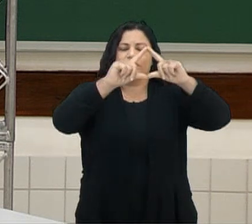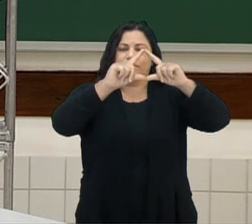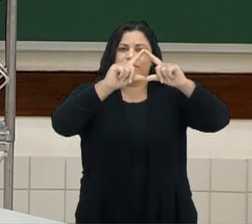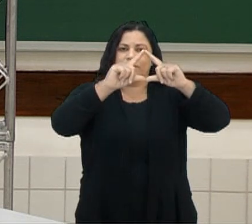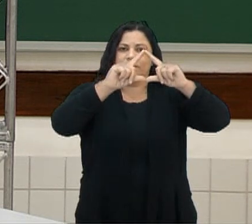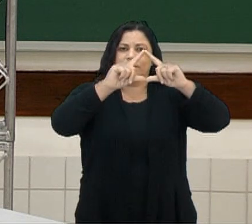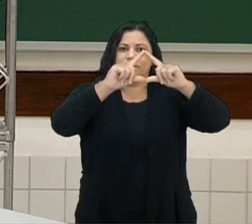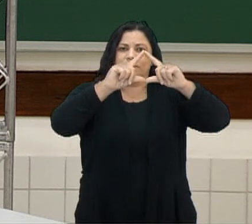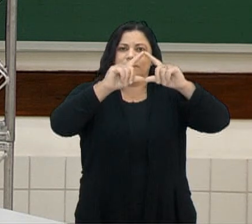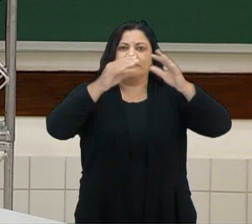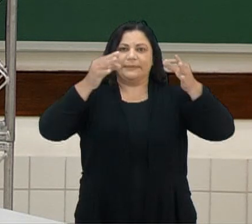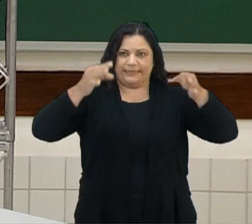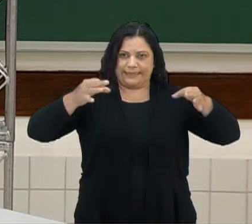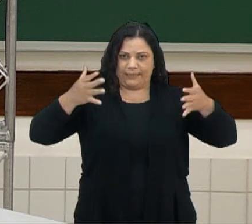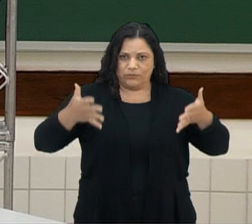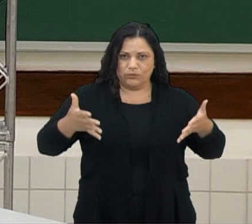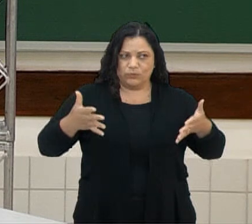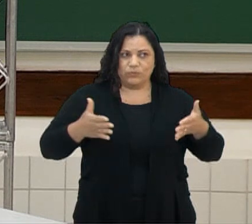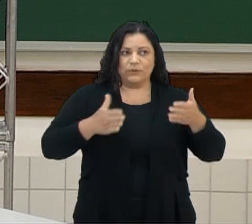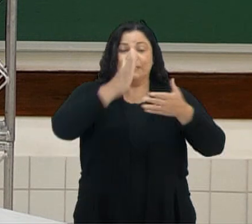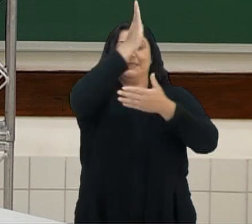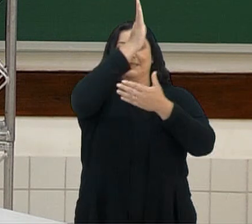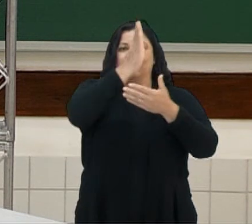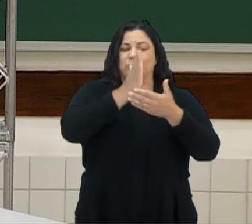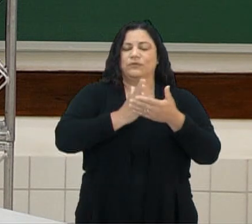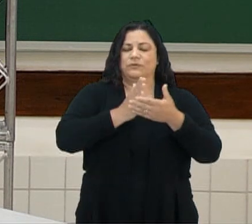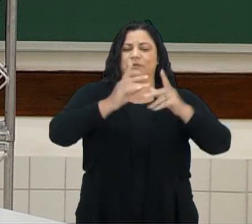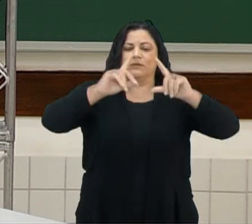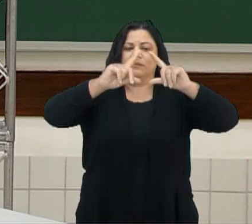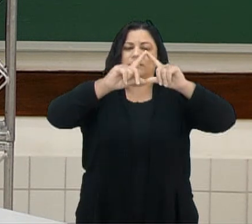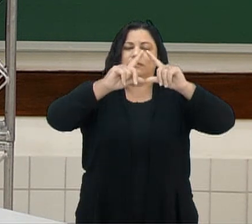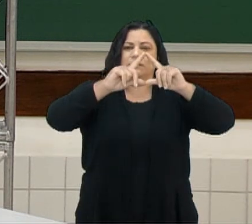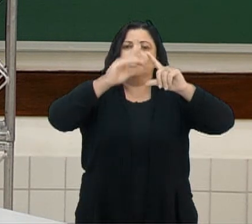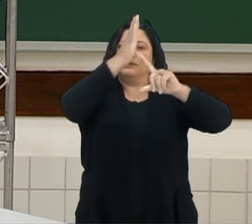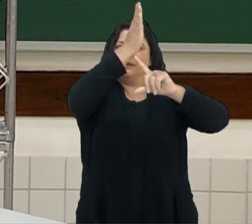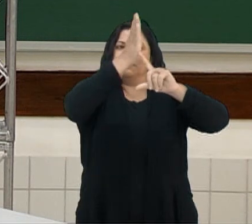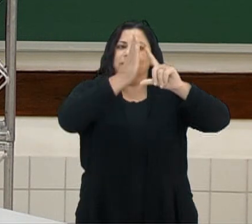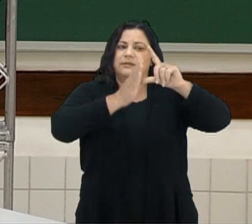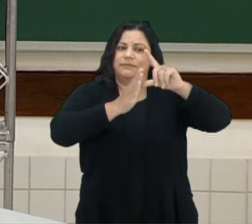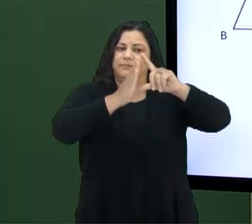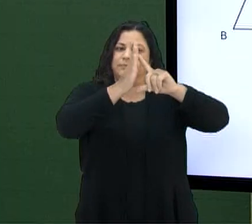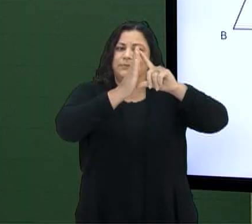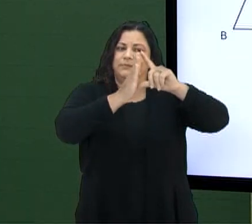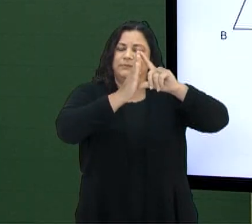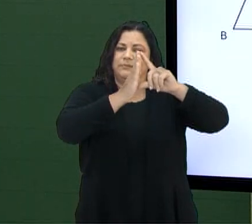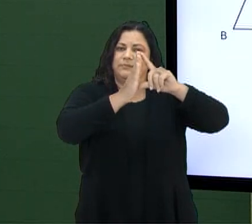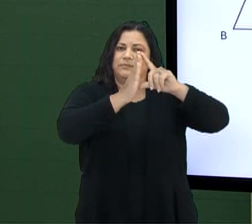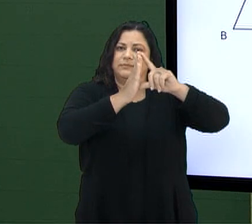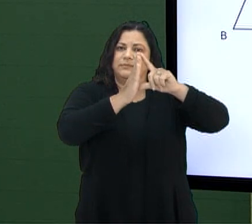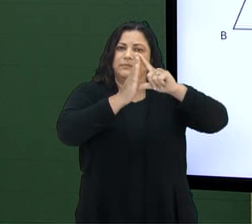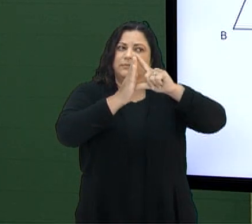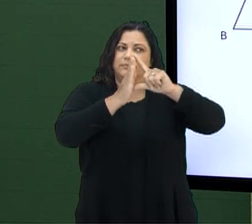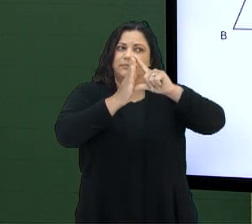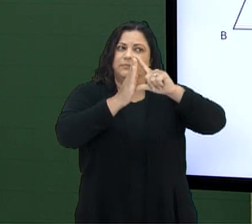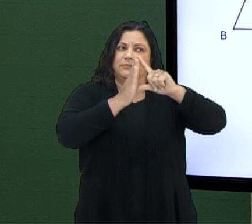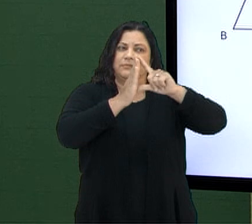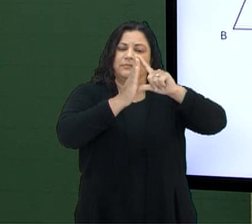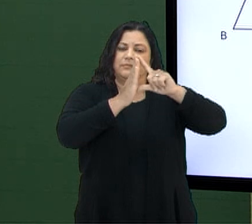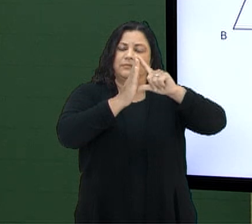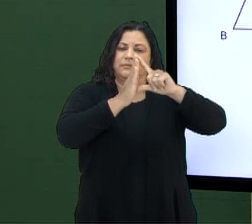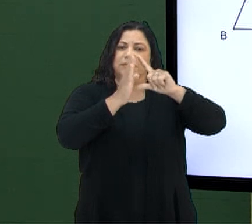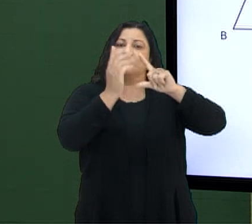ok? Hora que eu dividir ele na metade aqui, para calcular Pitágoras, sem contar esse pedacinho aqui vai valer